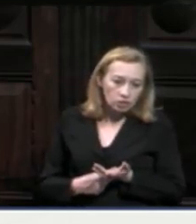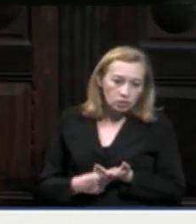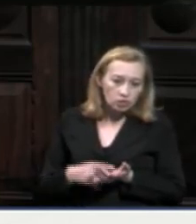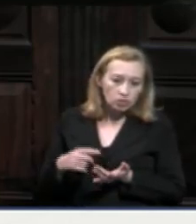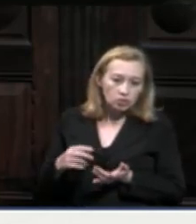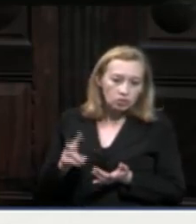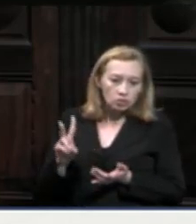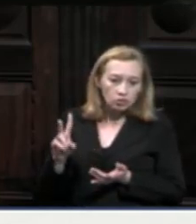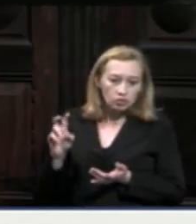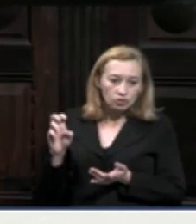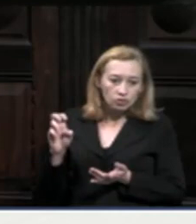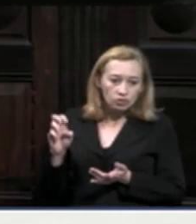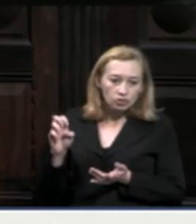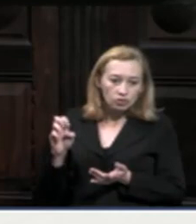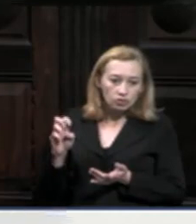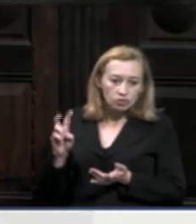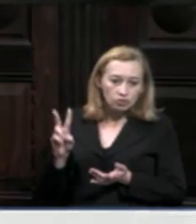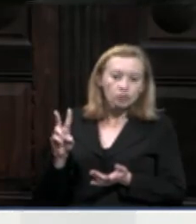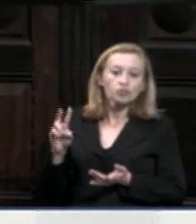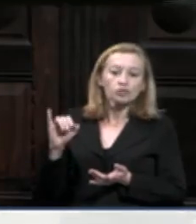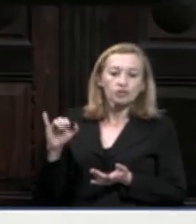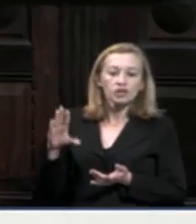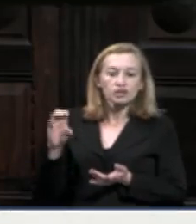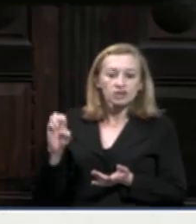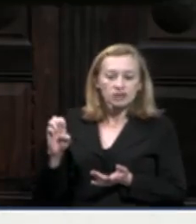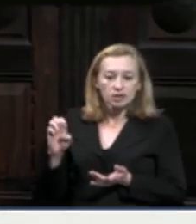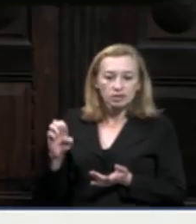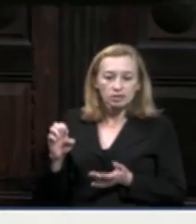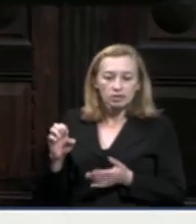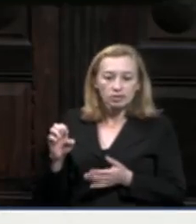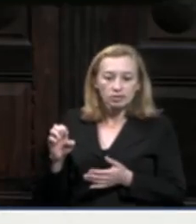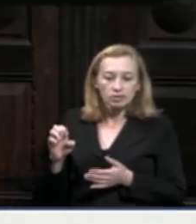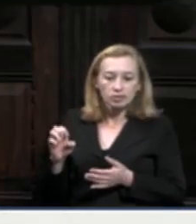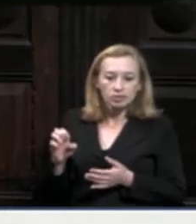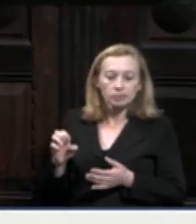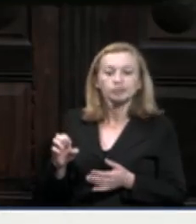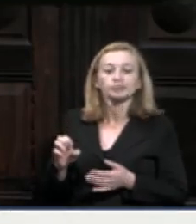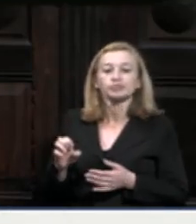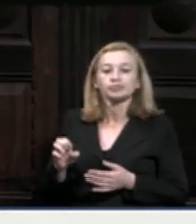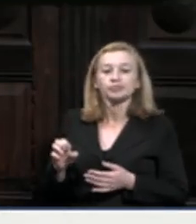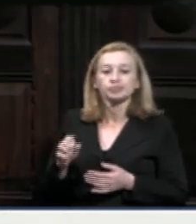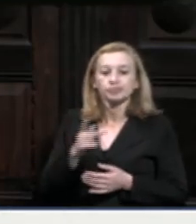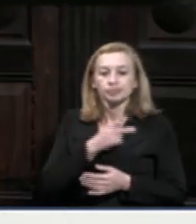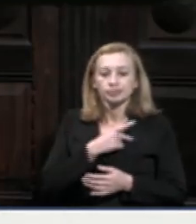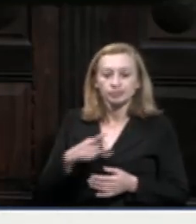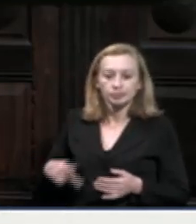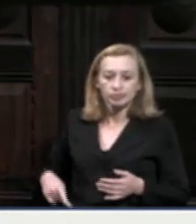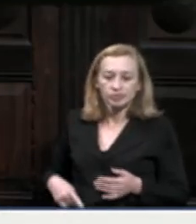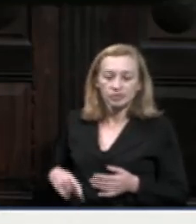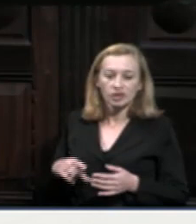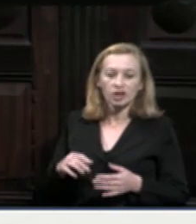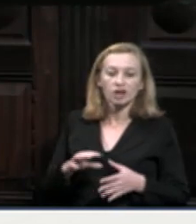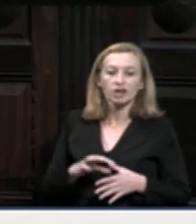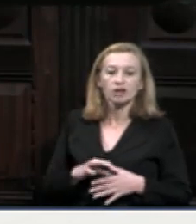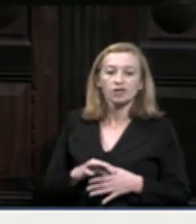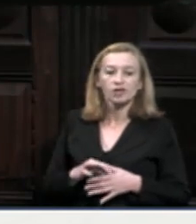vice-presidente da Comissão de Educação está aqui, de fazer essa audiência pública,